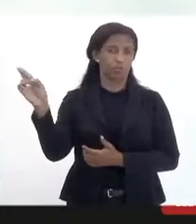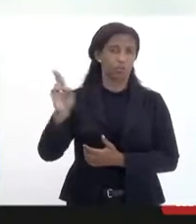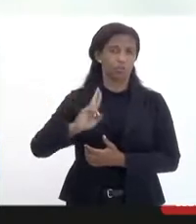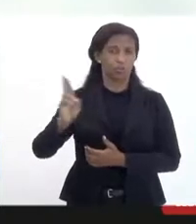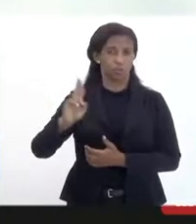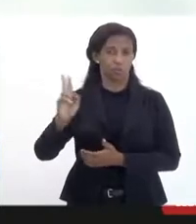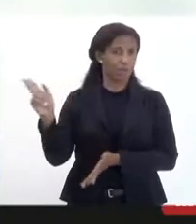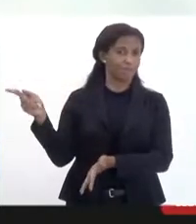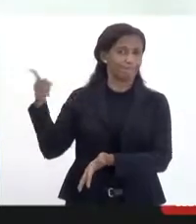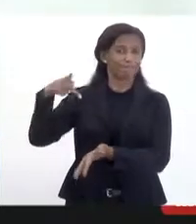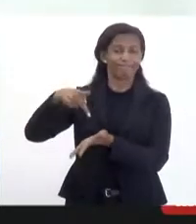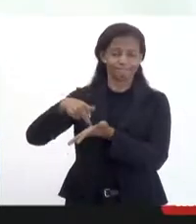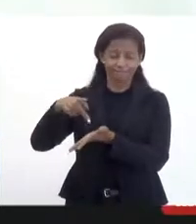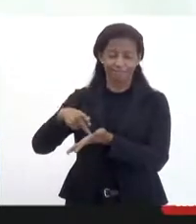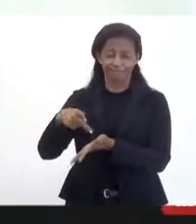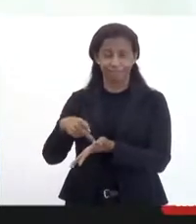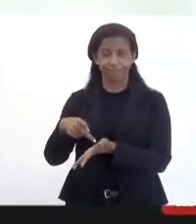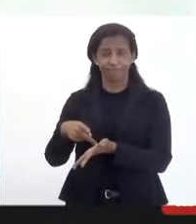de fato,